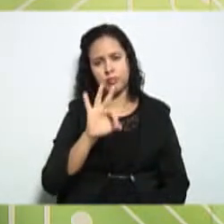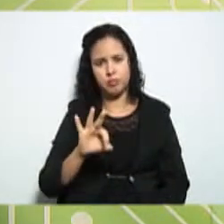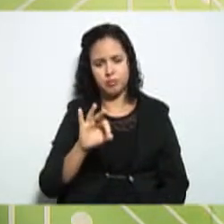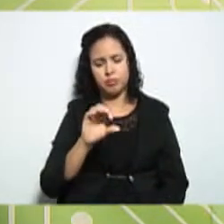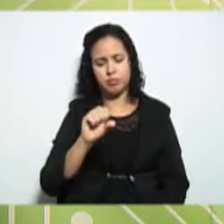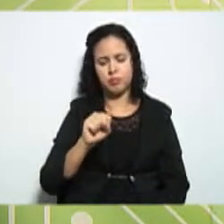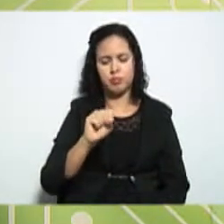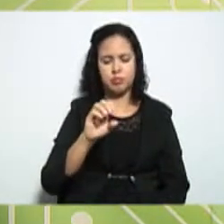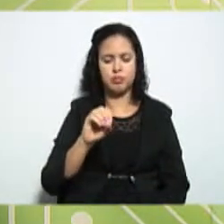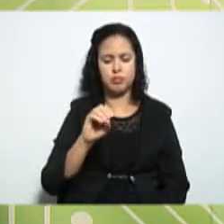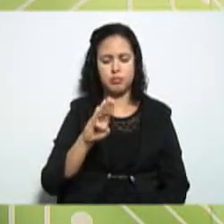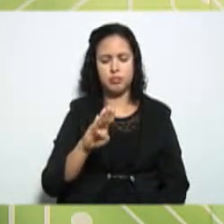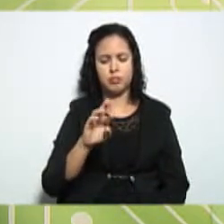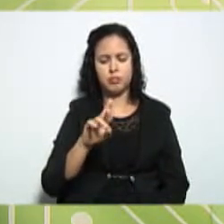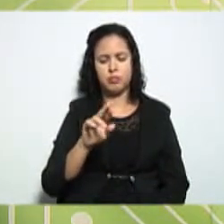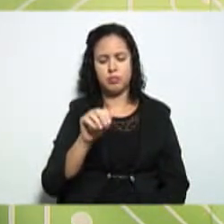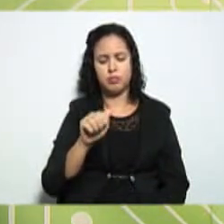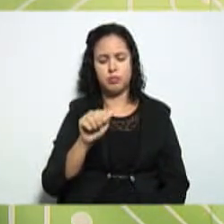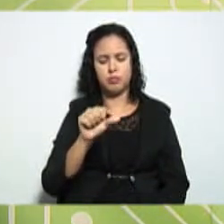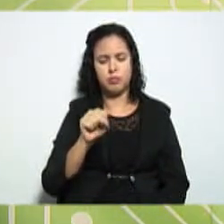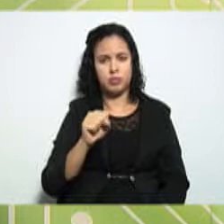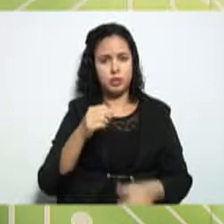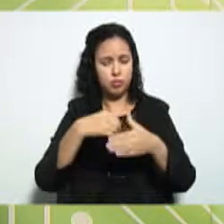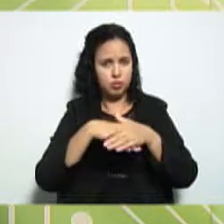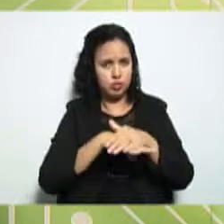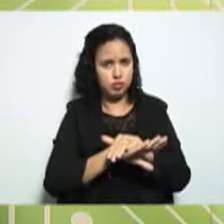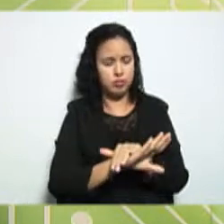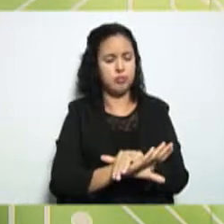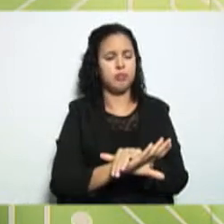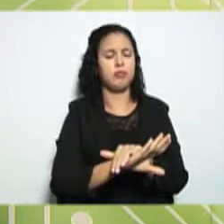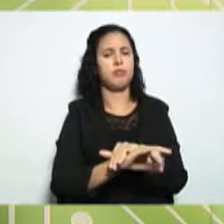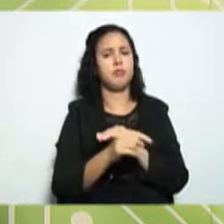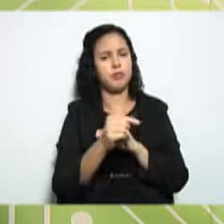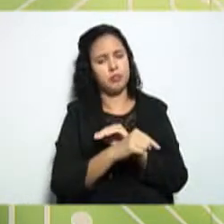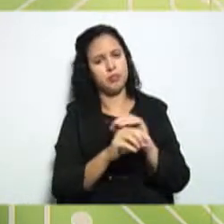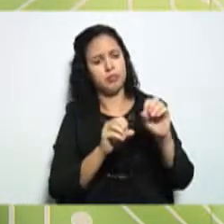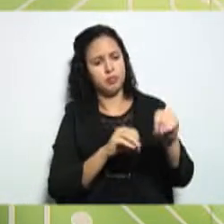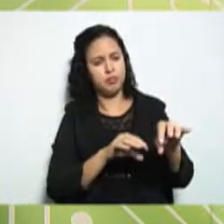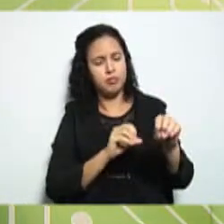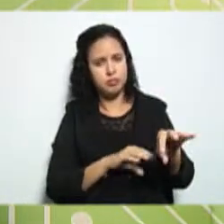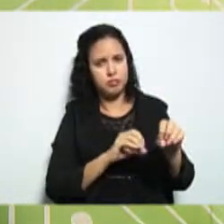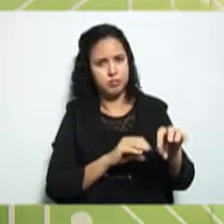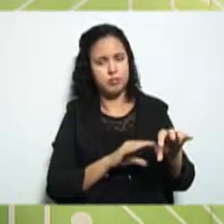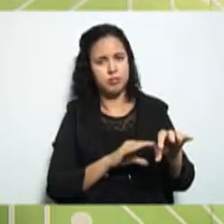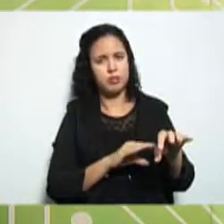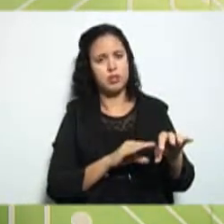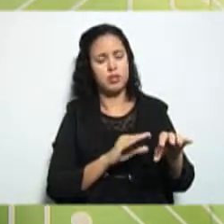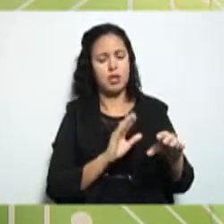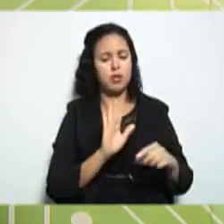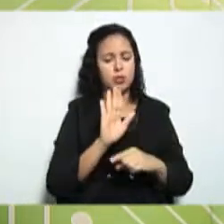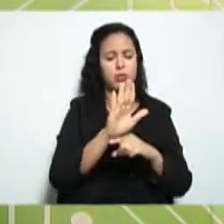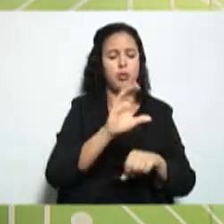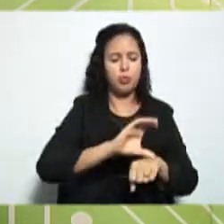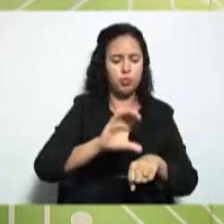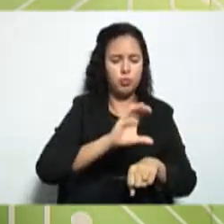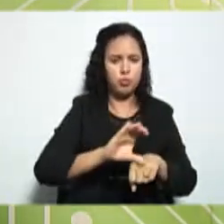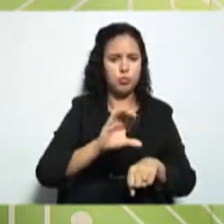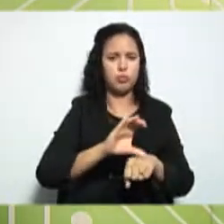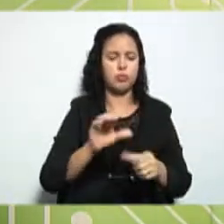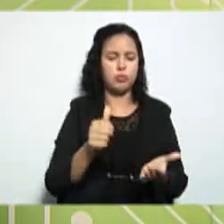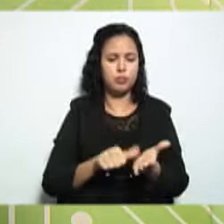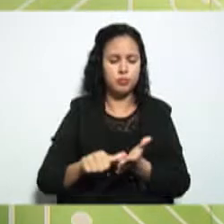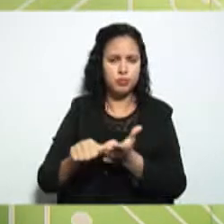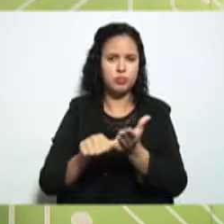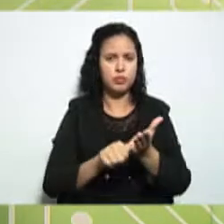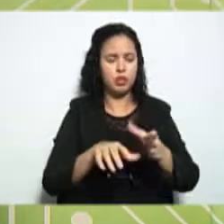sobras destinados para o fundo educacional tem a intenção de desenvolver o cooperado. Então, profissionalizar o cooperado um pouco mais.